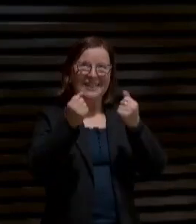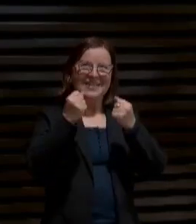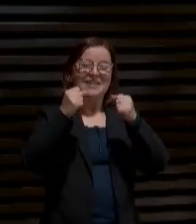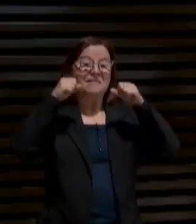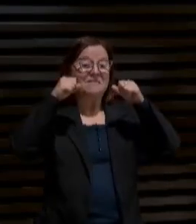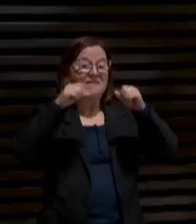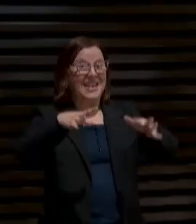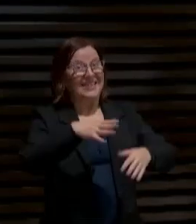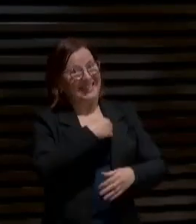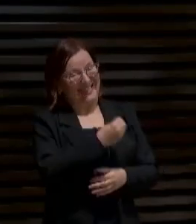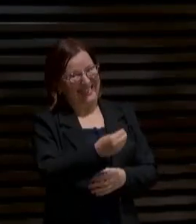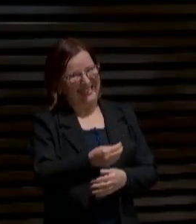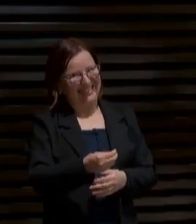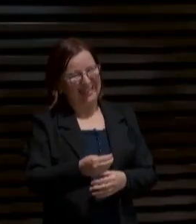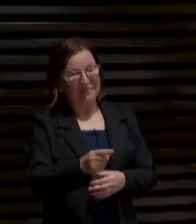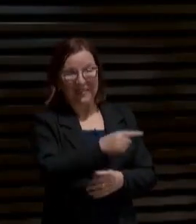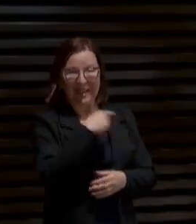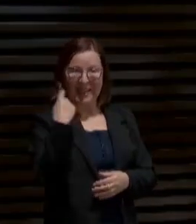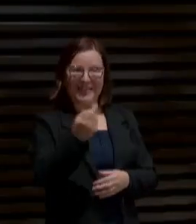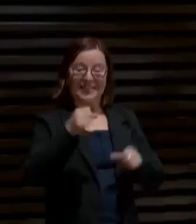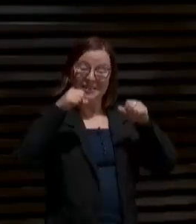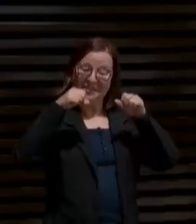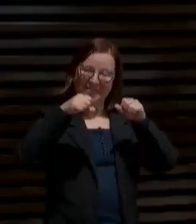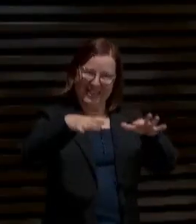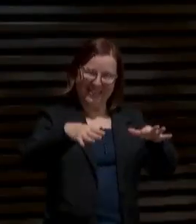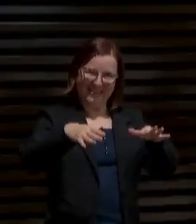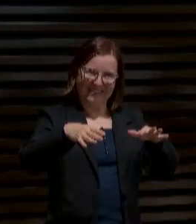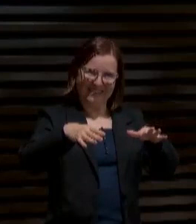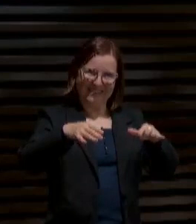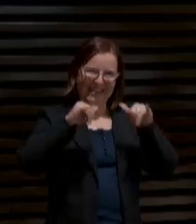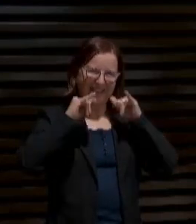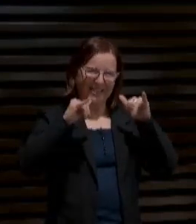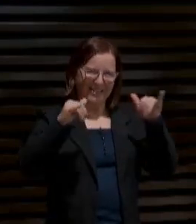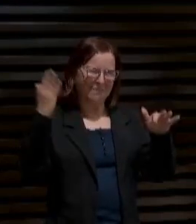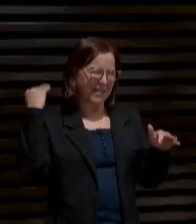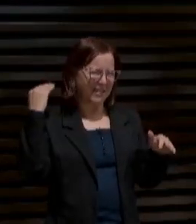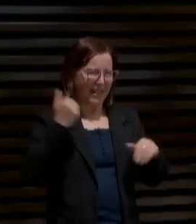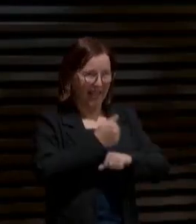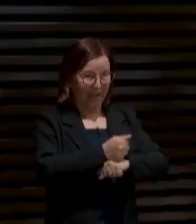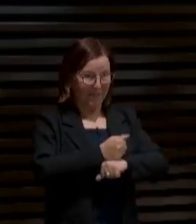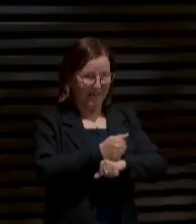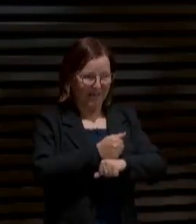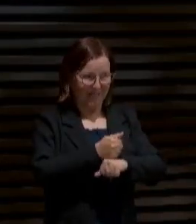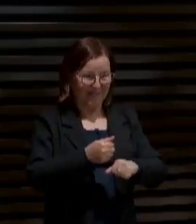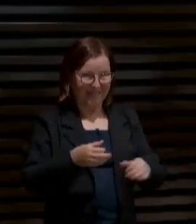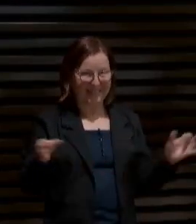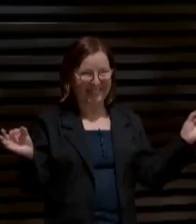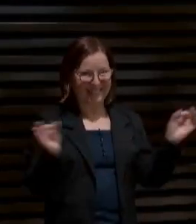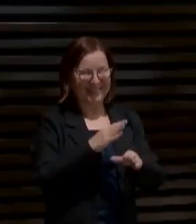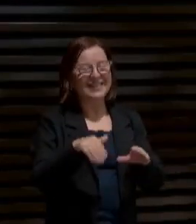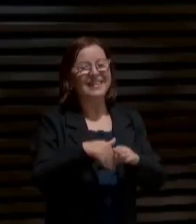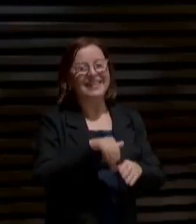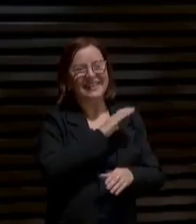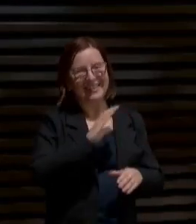herança a nossa benção que foi anunciada lá e Abrahão ela foi Consumado em Cristo